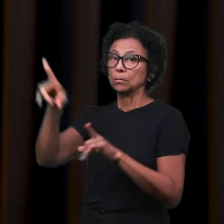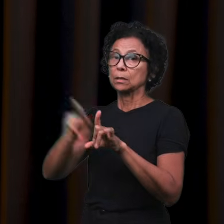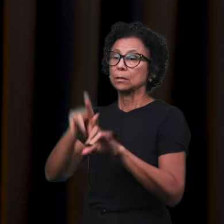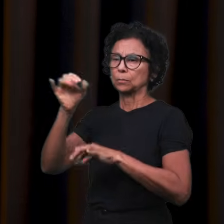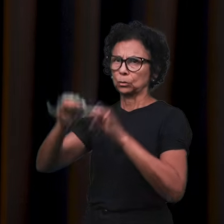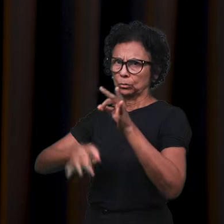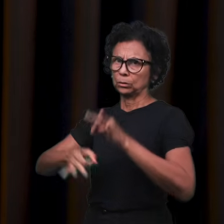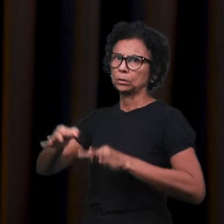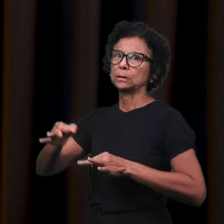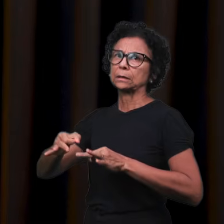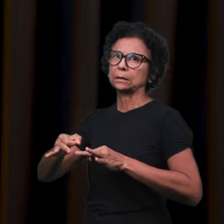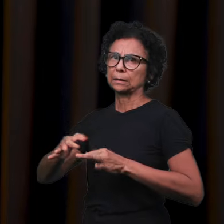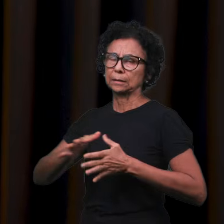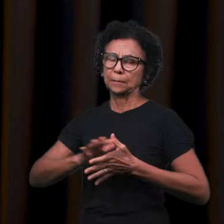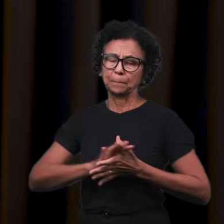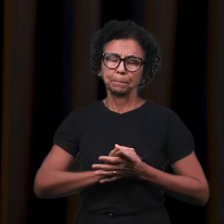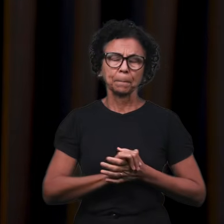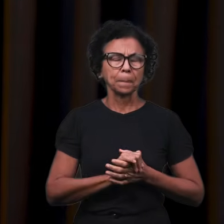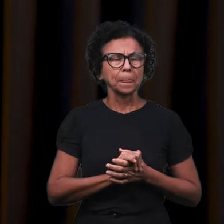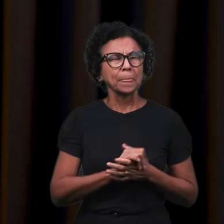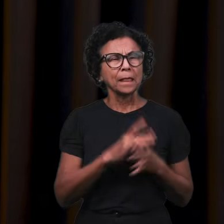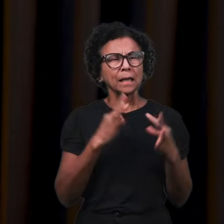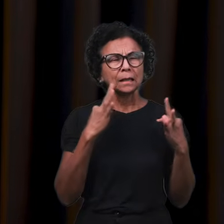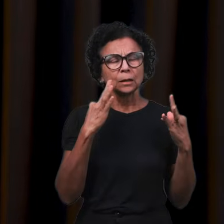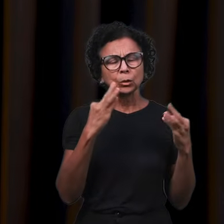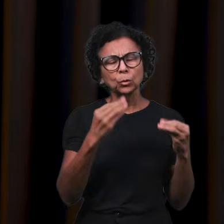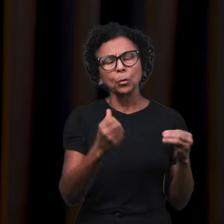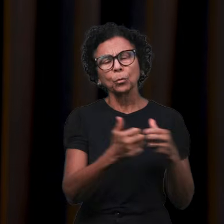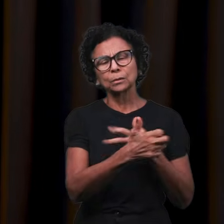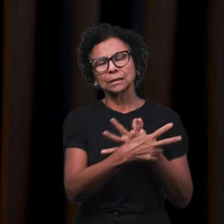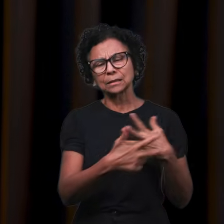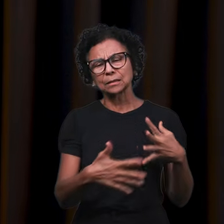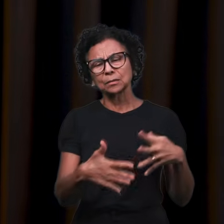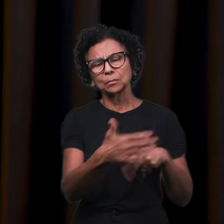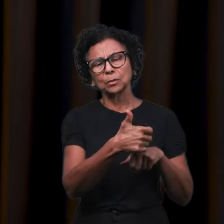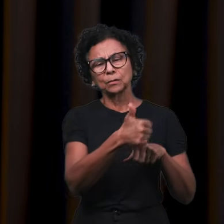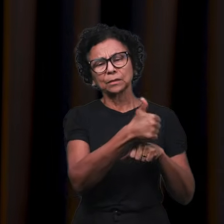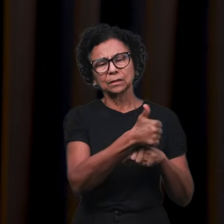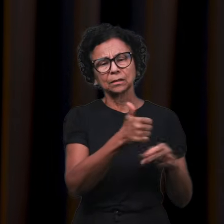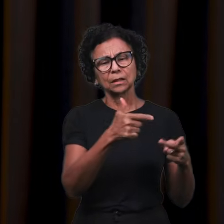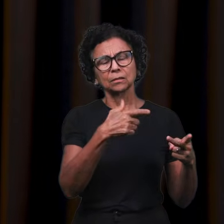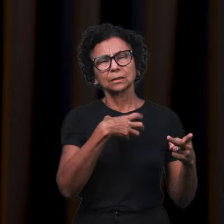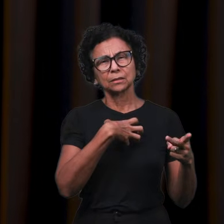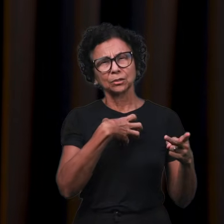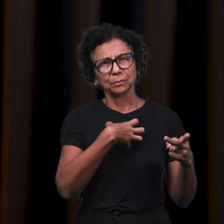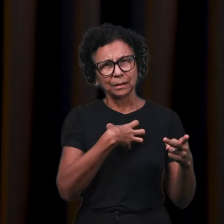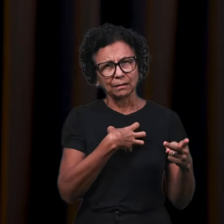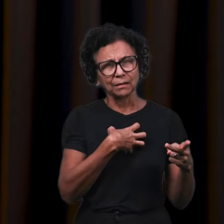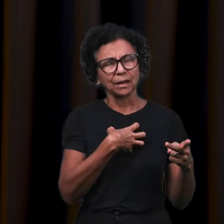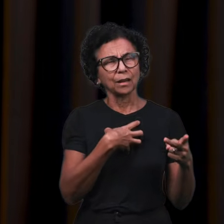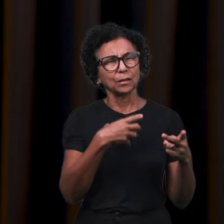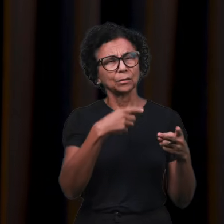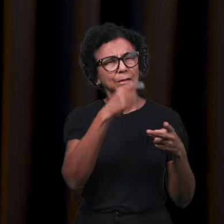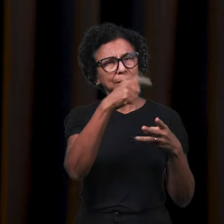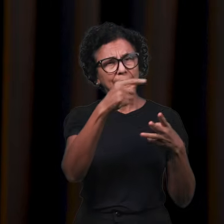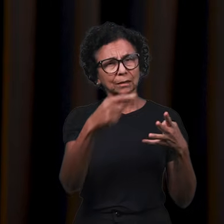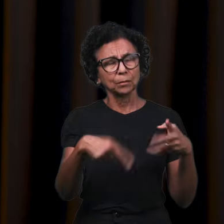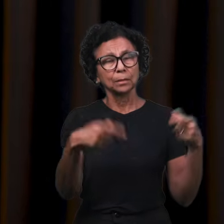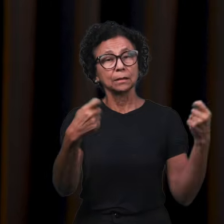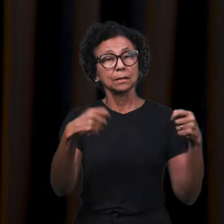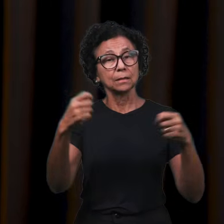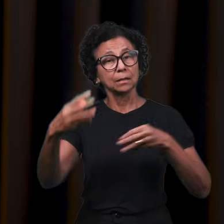sua justiça. É a vida espiritual. E todas essas coisas, vida profissional, vida sentimental e as